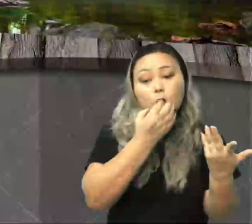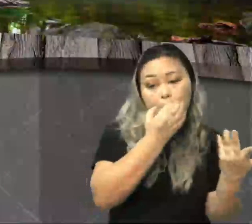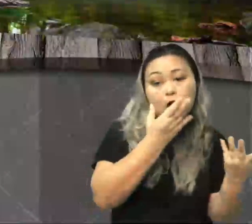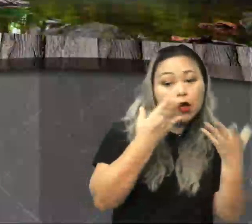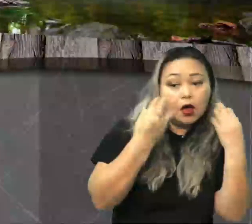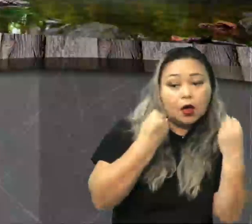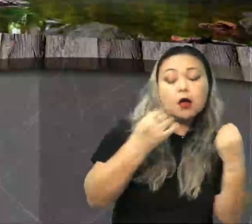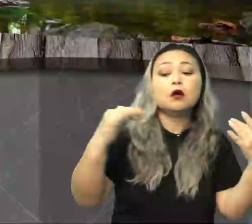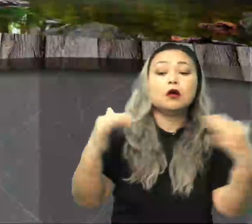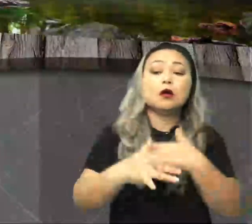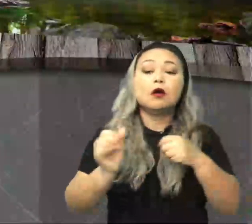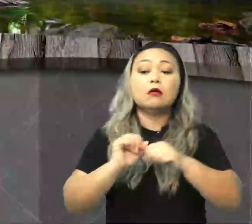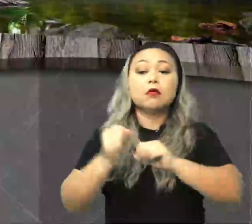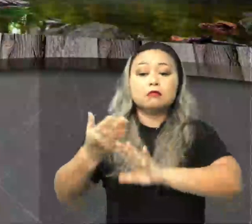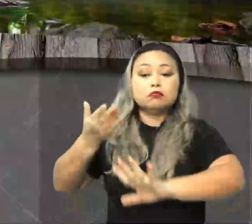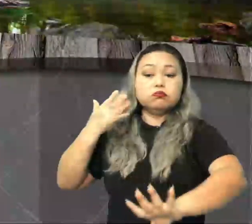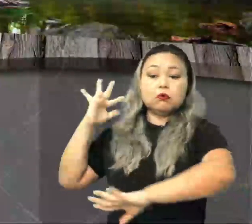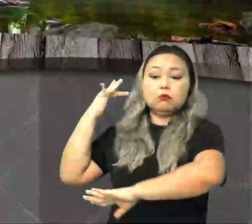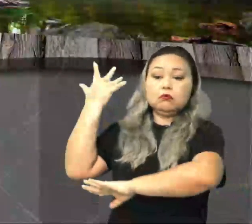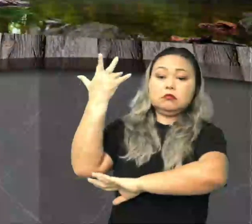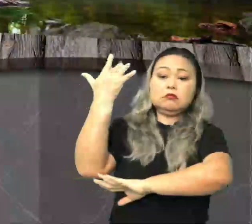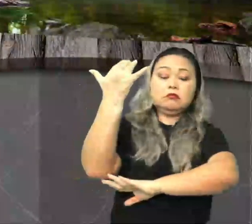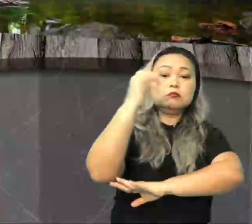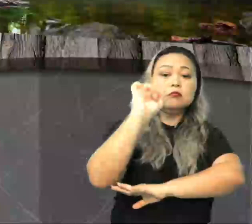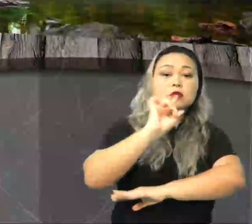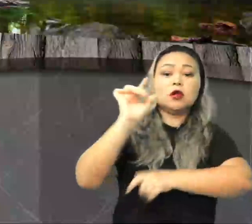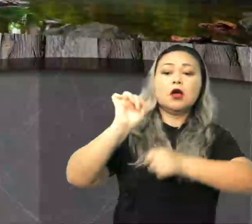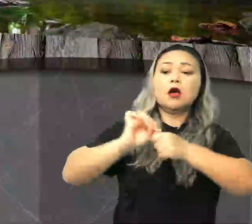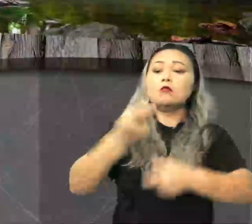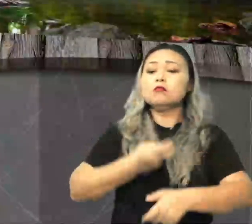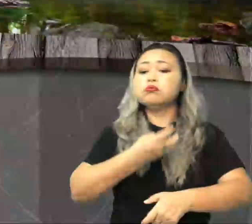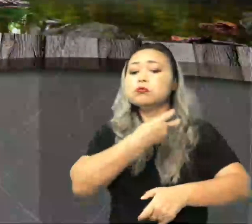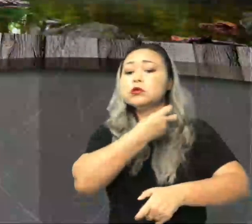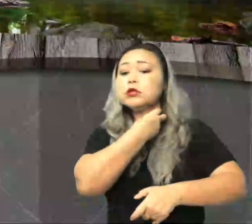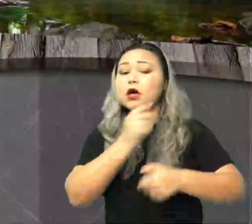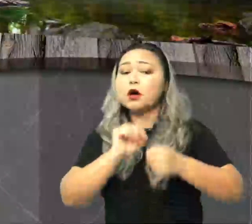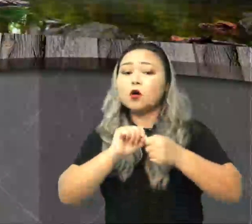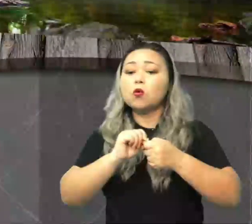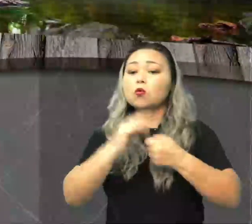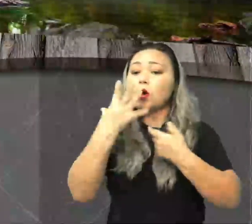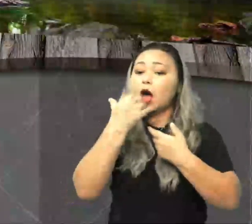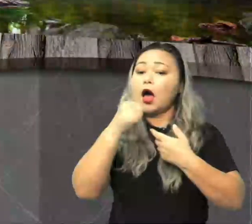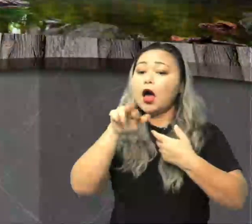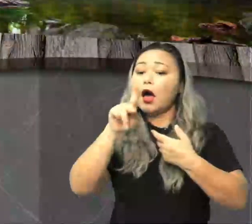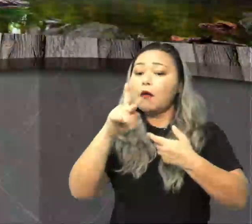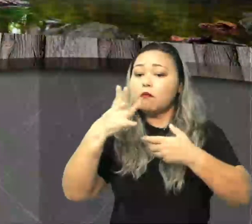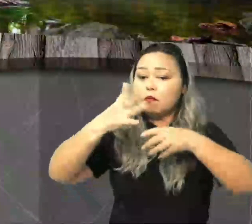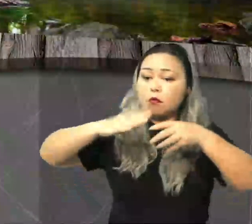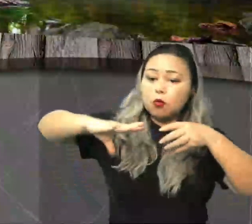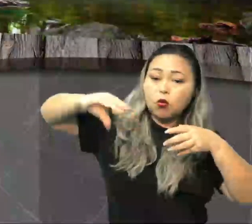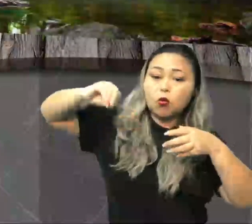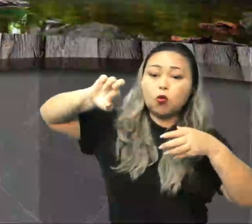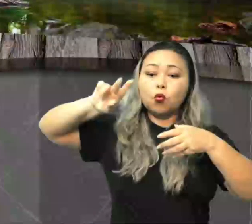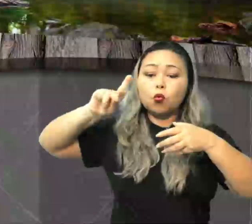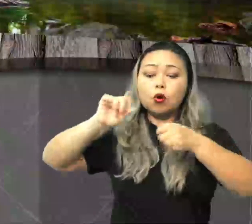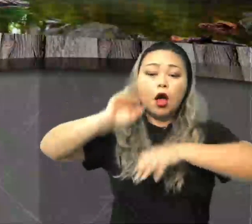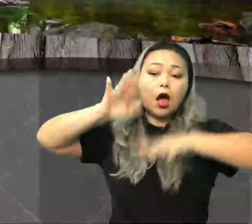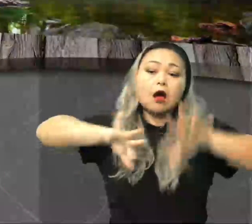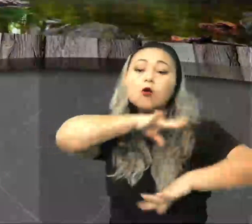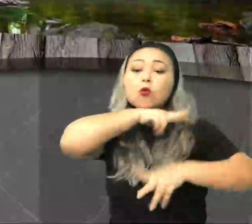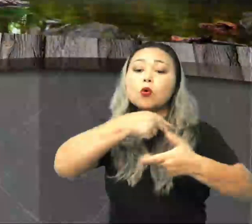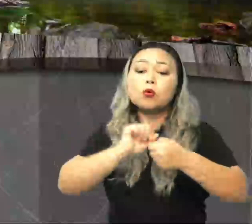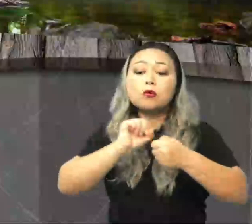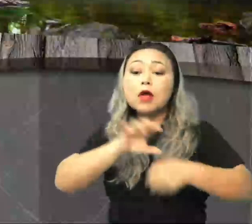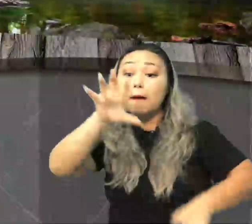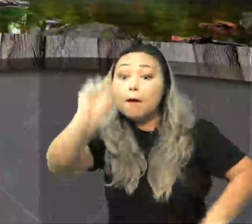gatos. Na área silvestre, né, pode ser por morcegos, raposas, né? E alguns animais, então, que podem